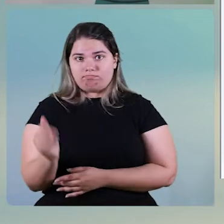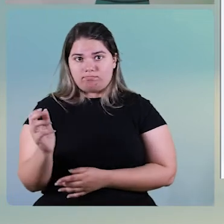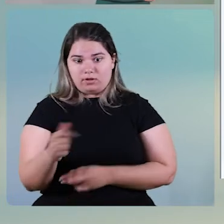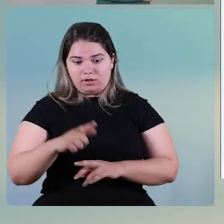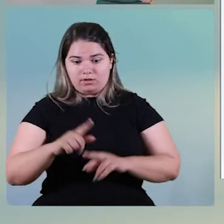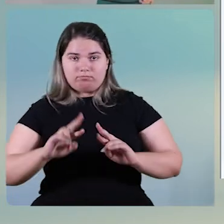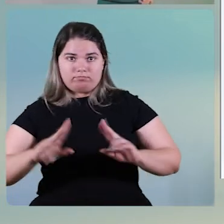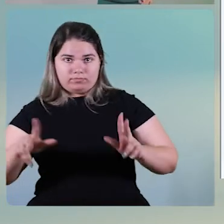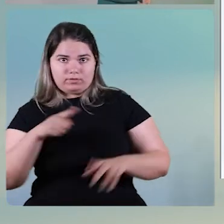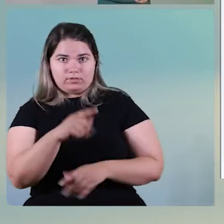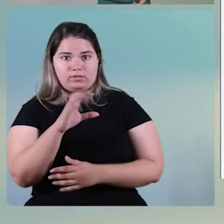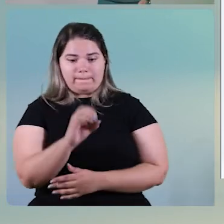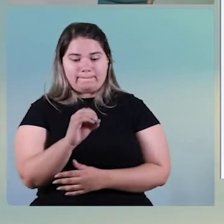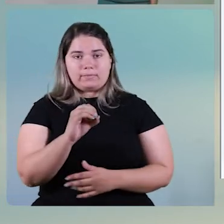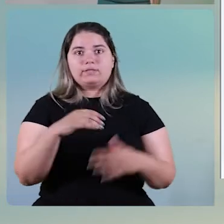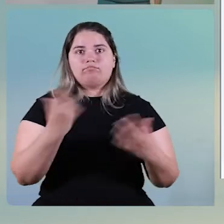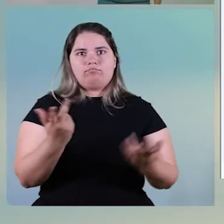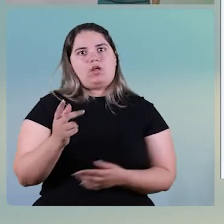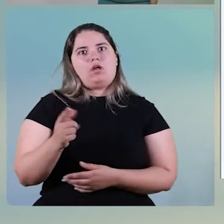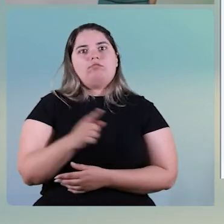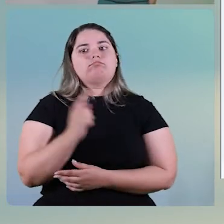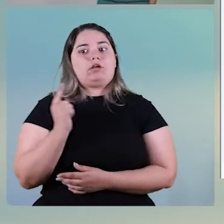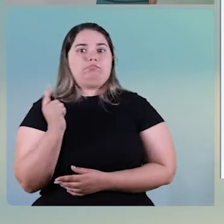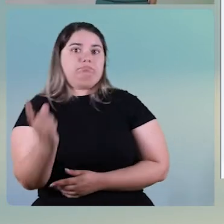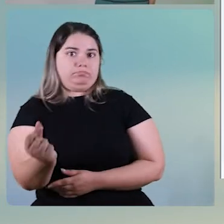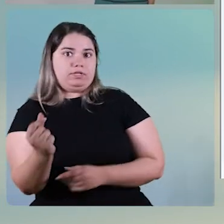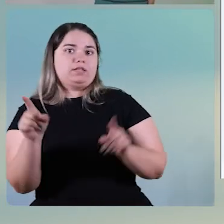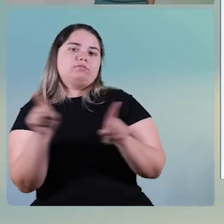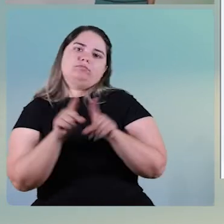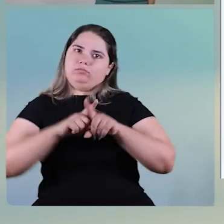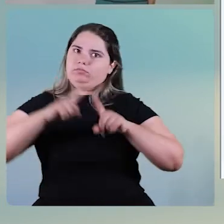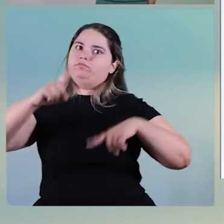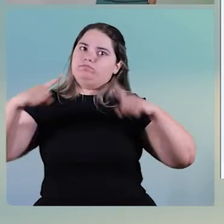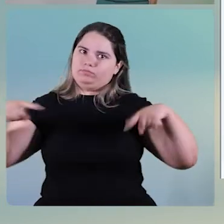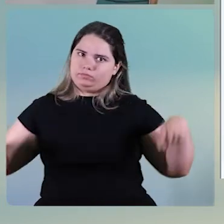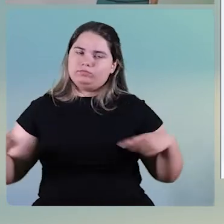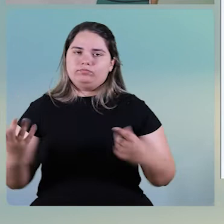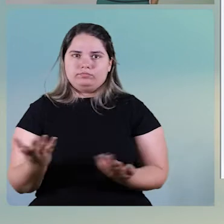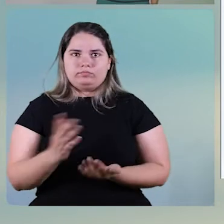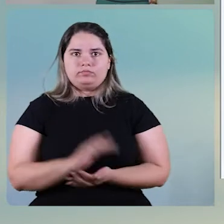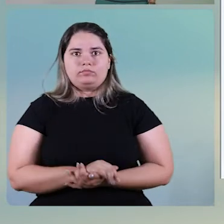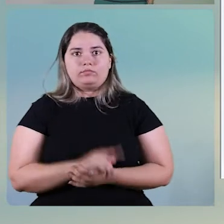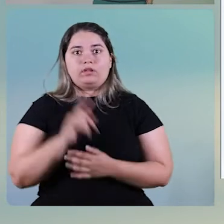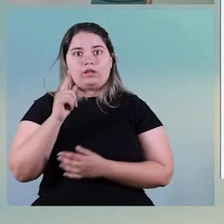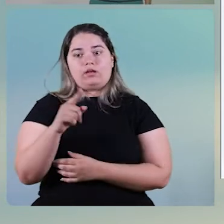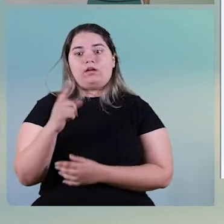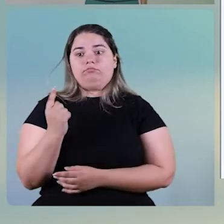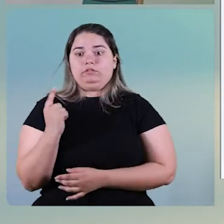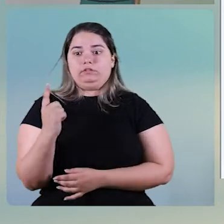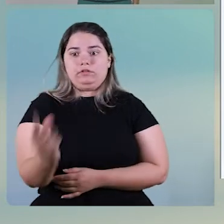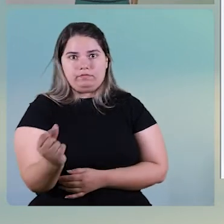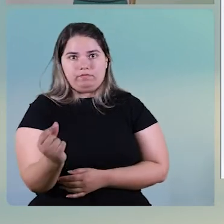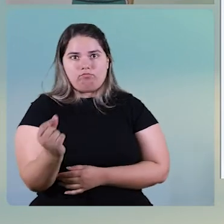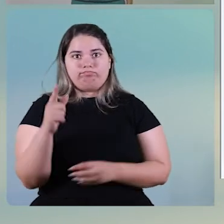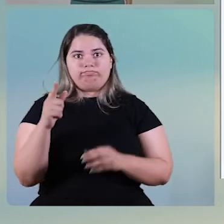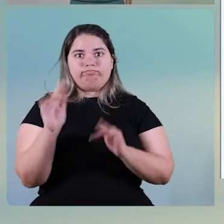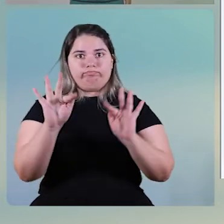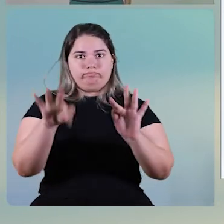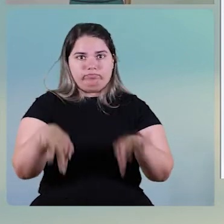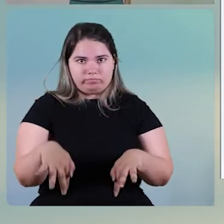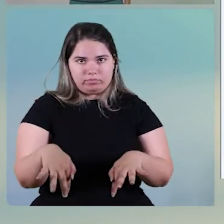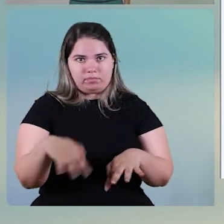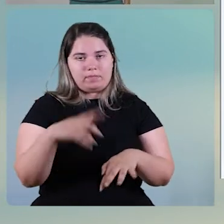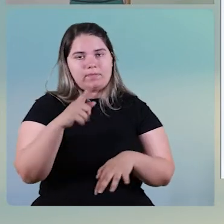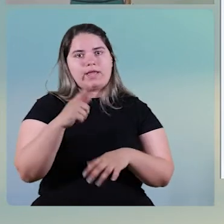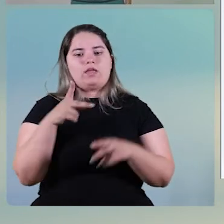vai variar com o tempo. E aí nós temos a função horária da velocidade. A velocidade final, V, é igual à